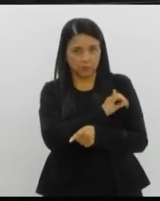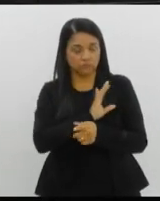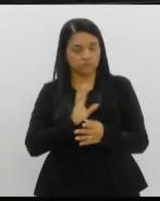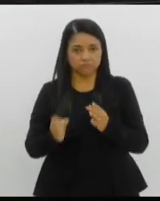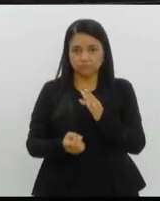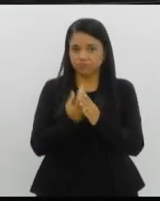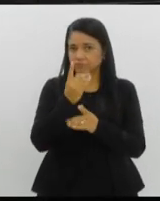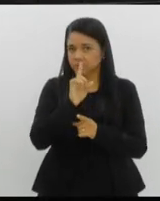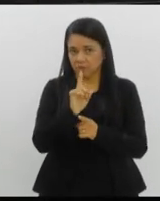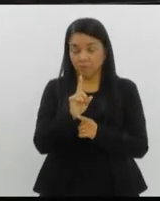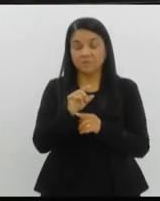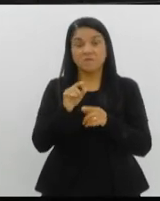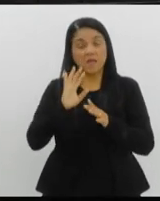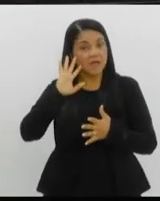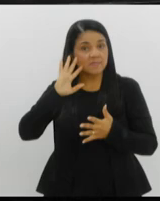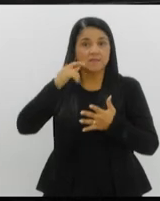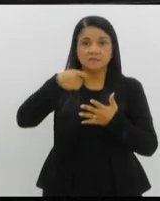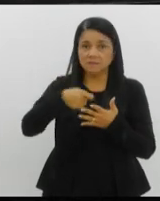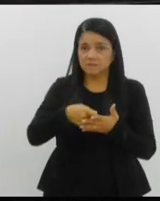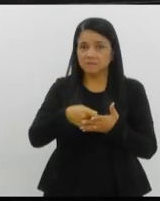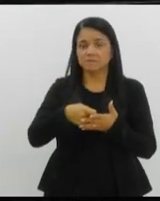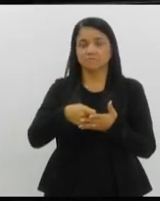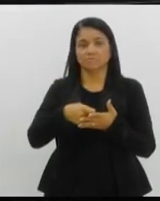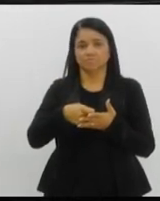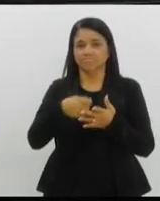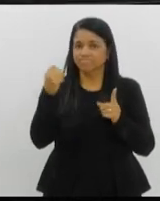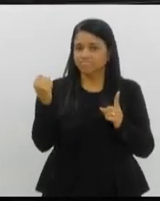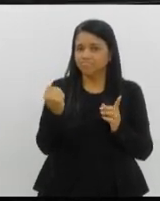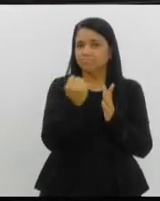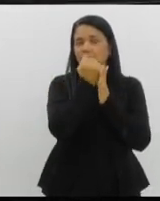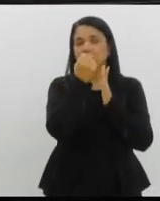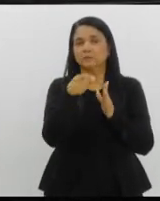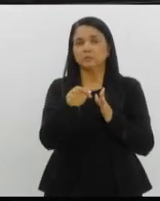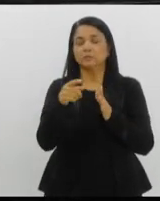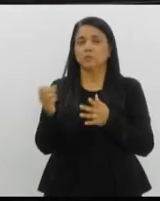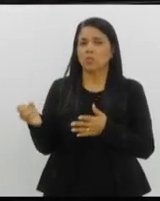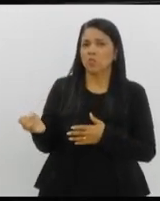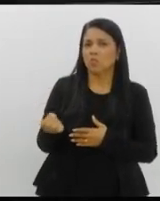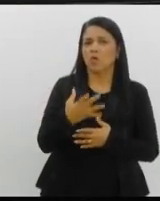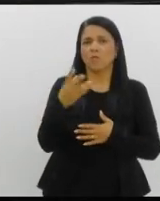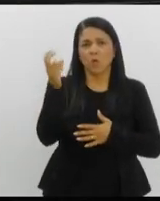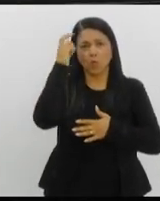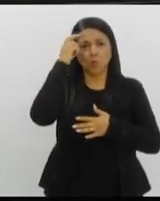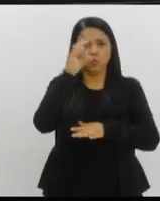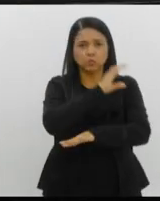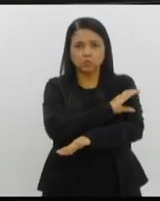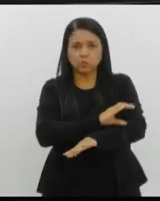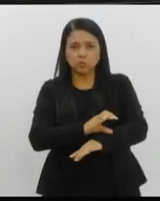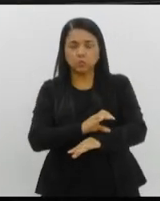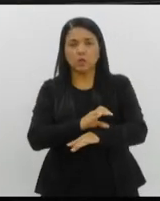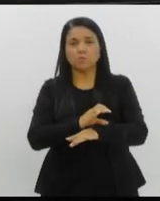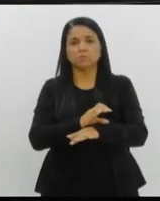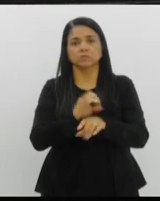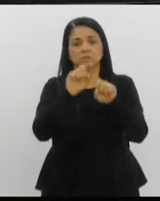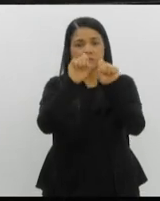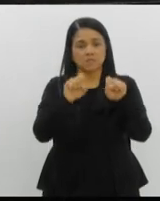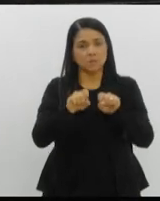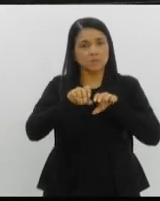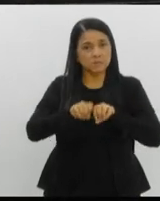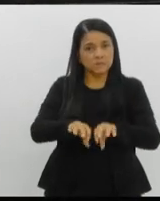dessa decisão acarreta também uma nova cultura para o sistema de ensino